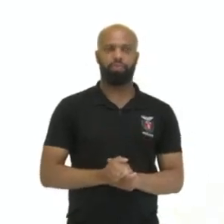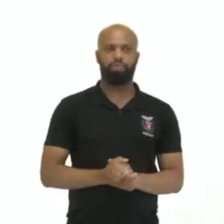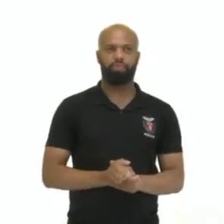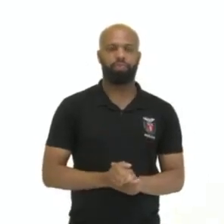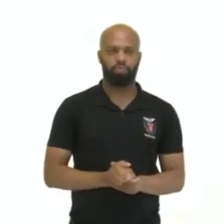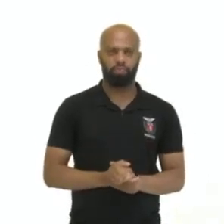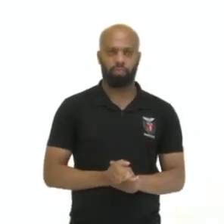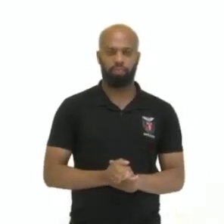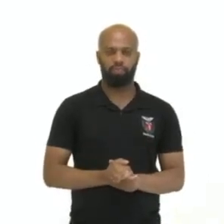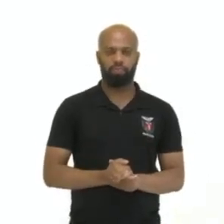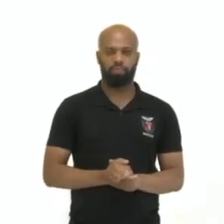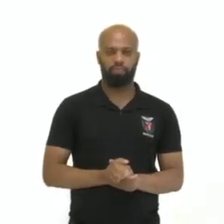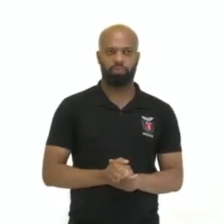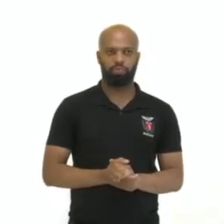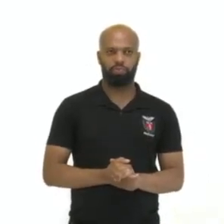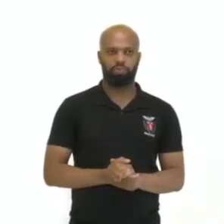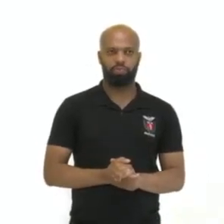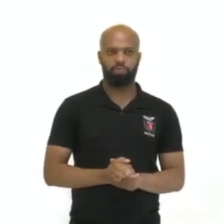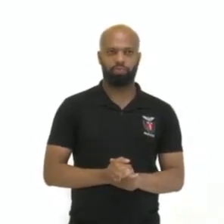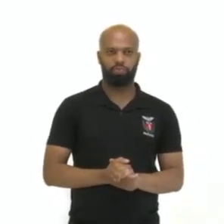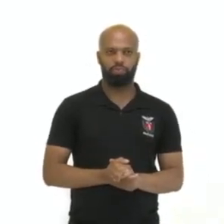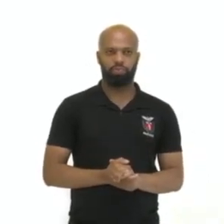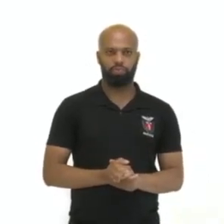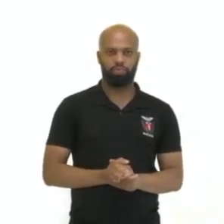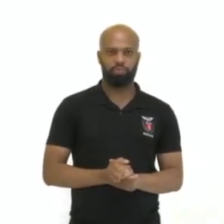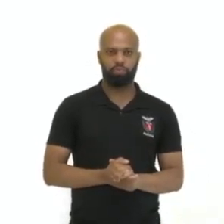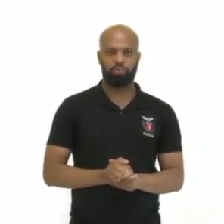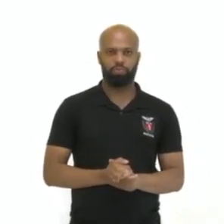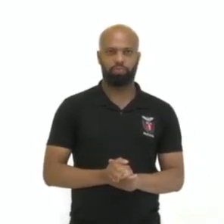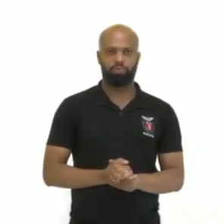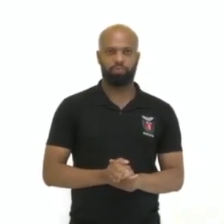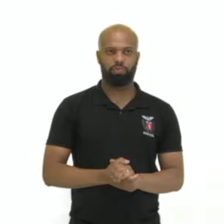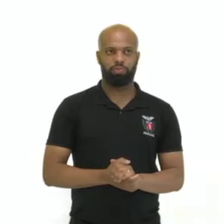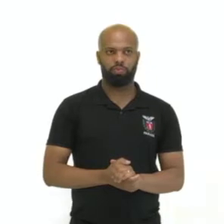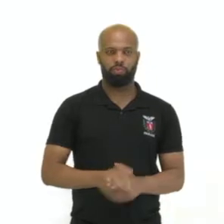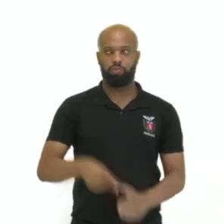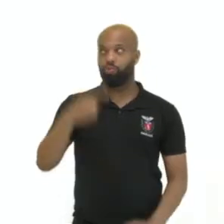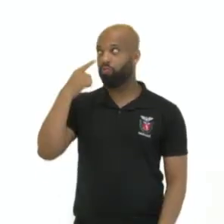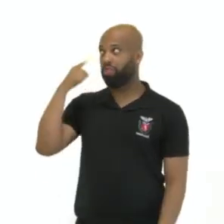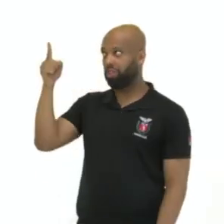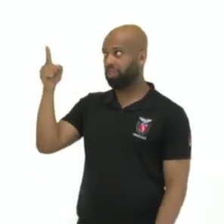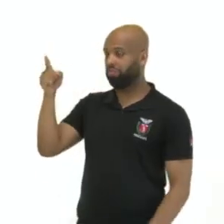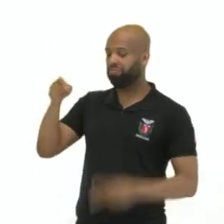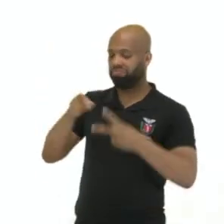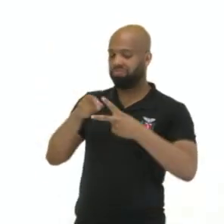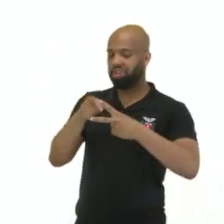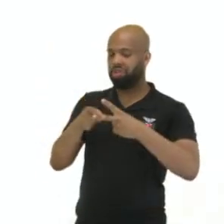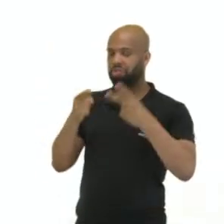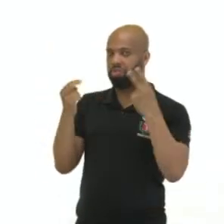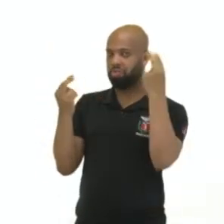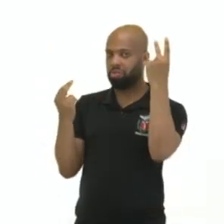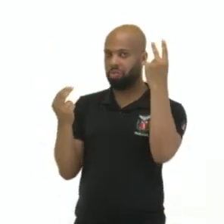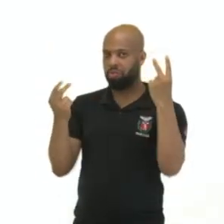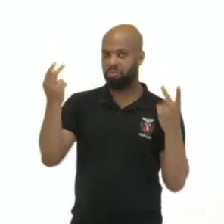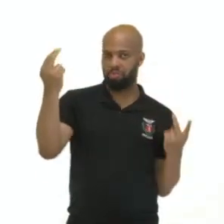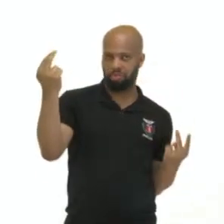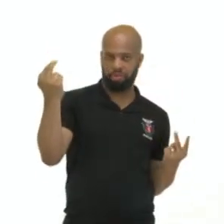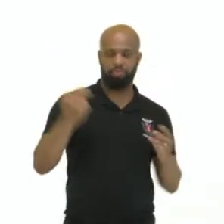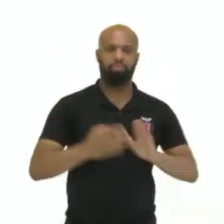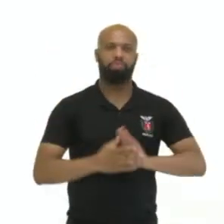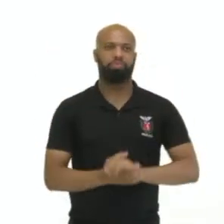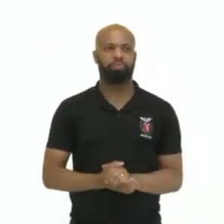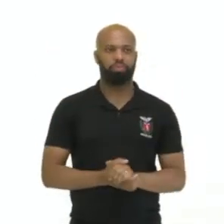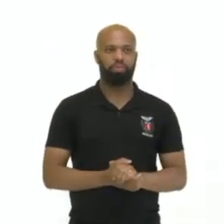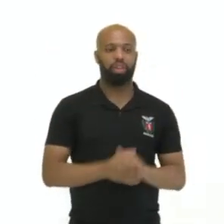Da mesma fórmula não, forma, o ângulo D e o ângulo B também são congruentes.